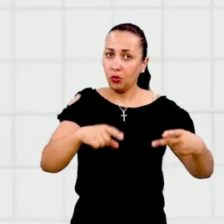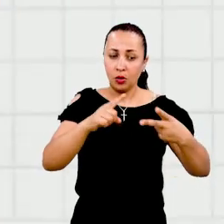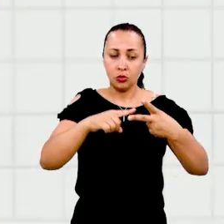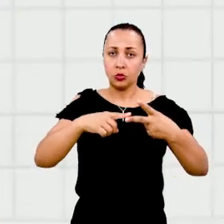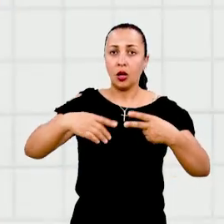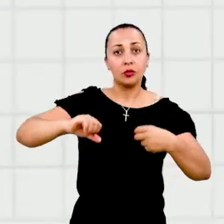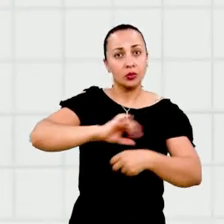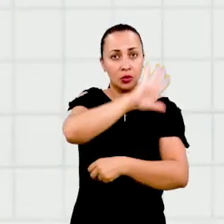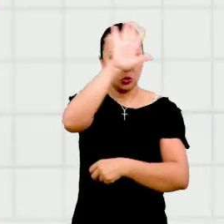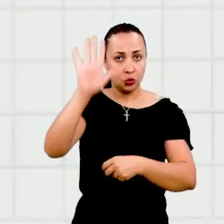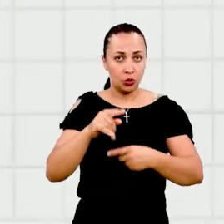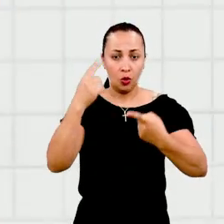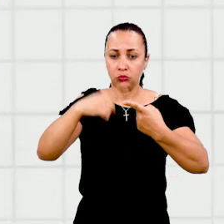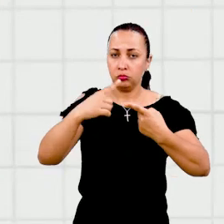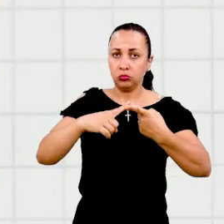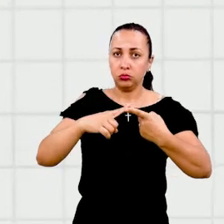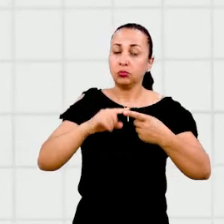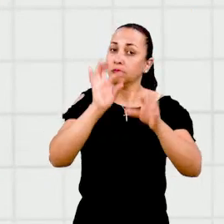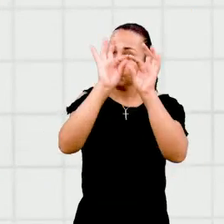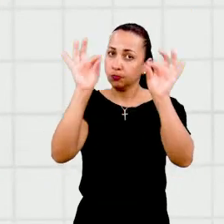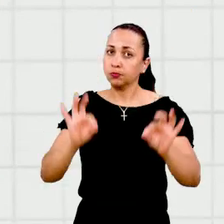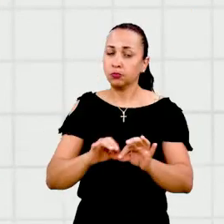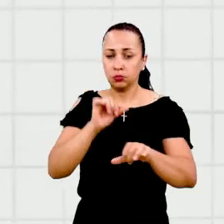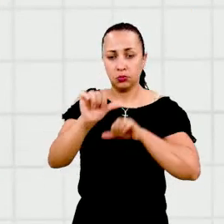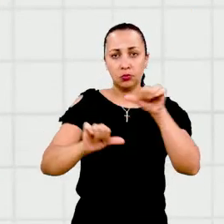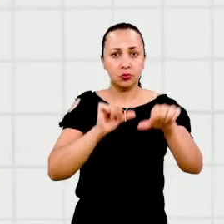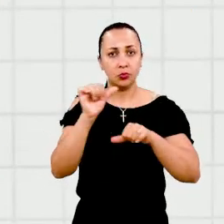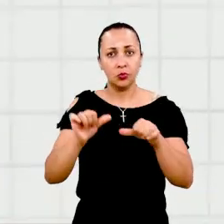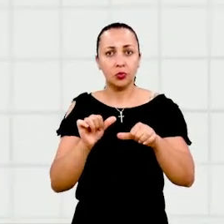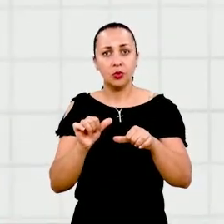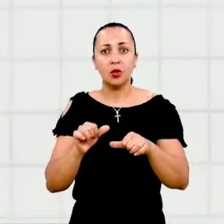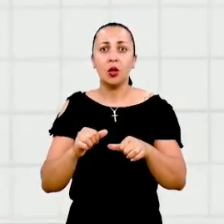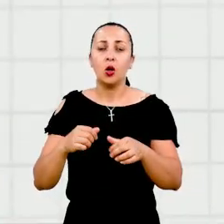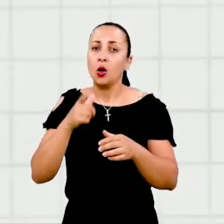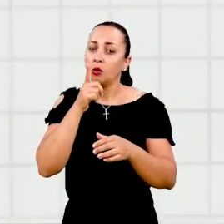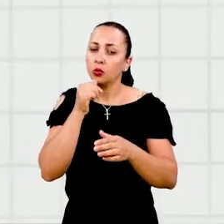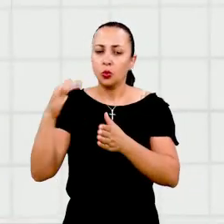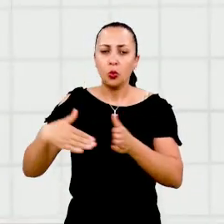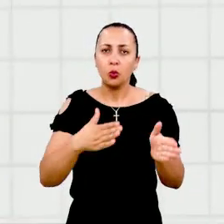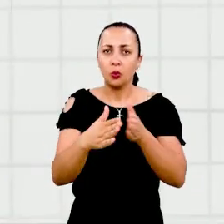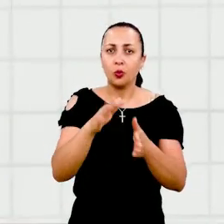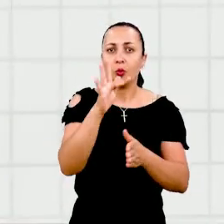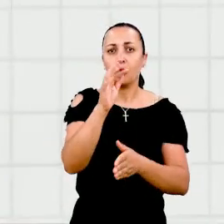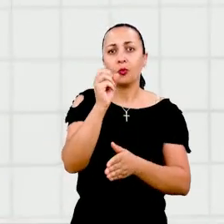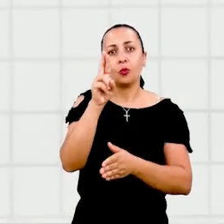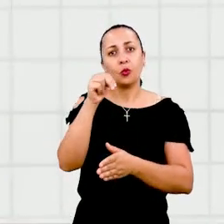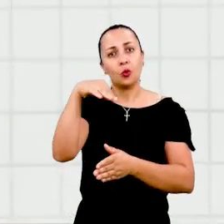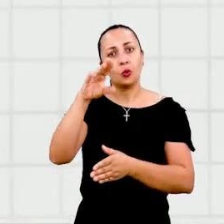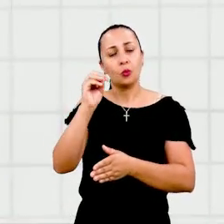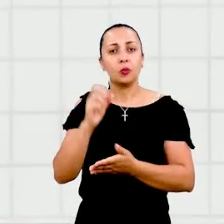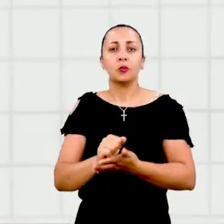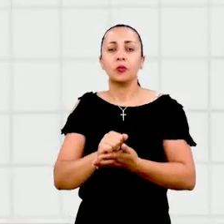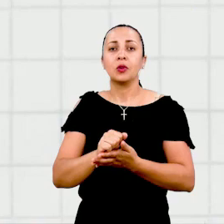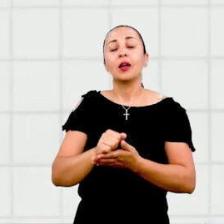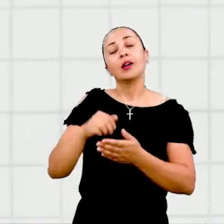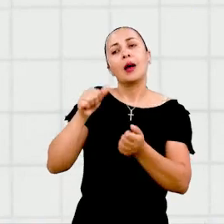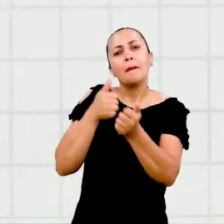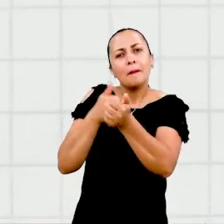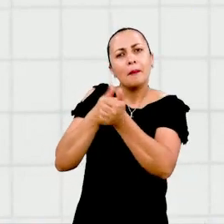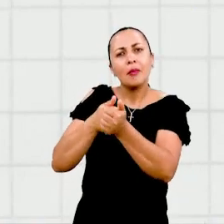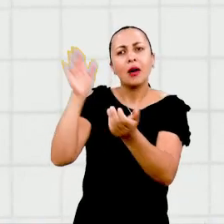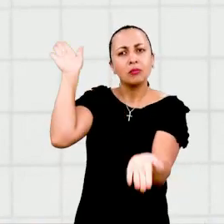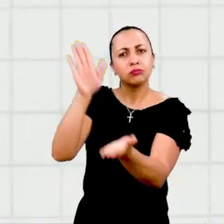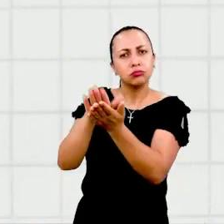local e uma escala nacional. Em escala local, o projeto está sendo desenvolvido no estuário do Rio Formoso, que fica localizado no litoral sul de